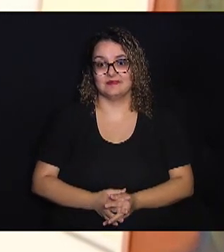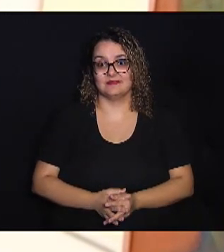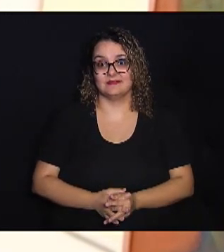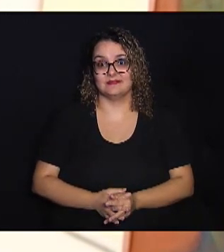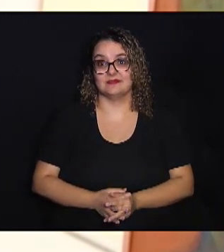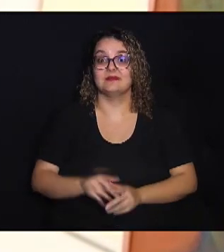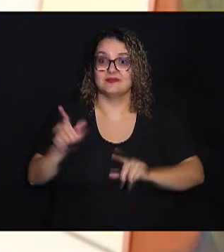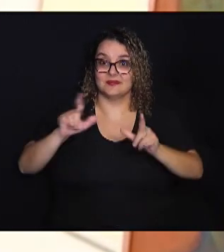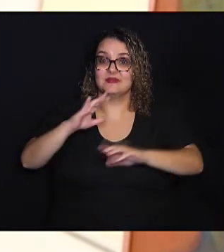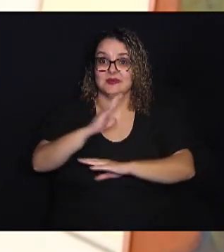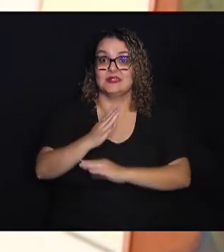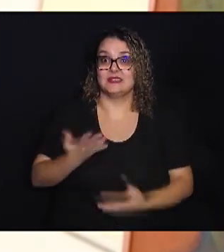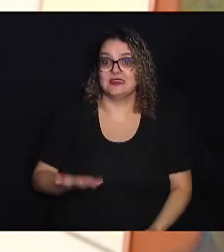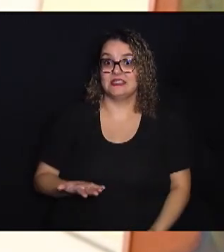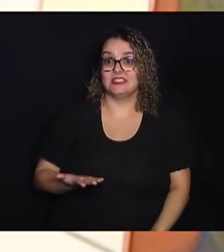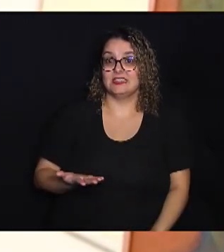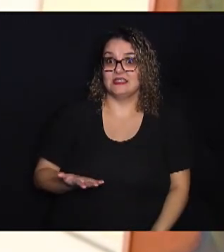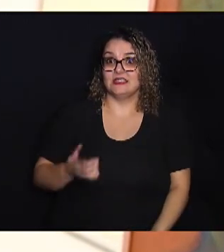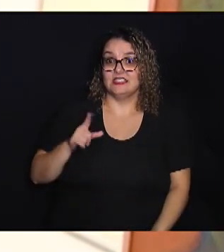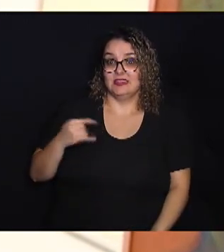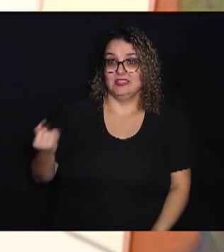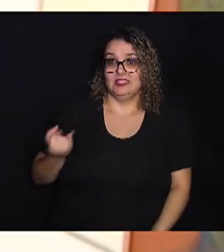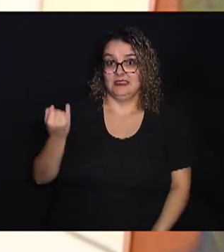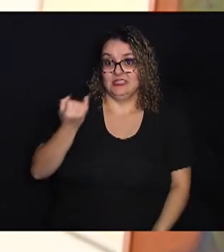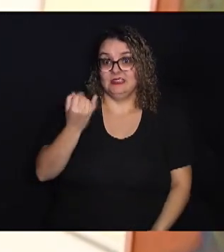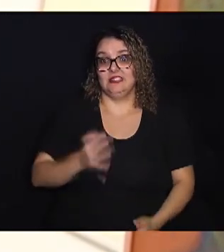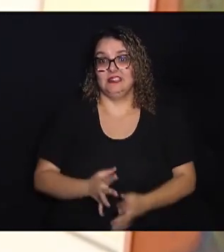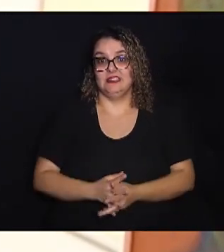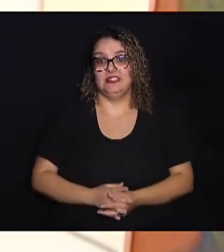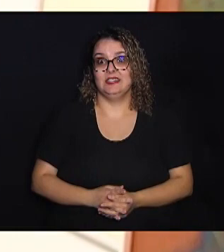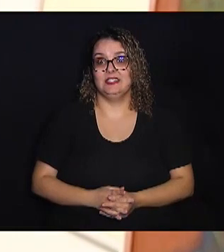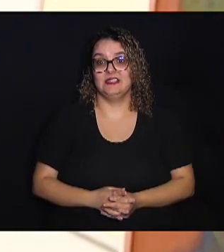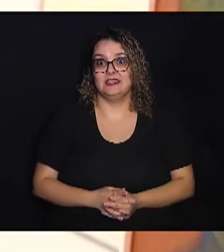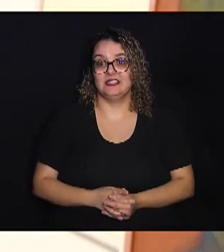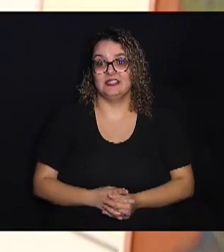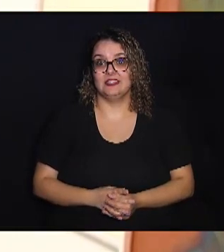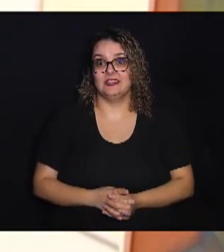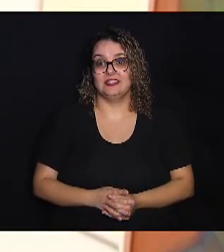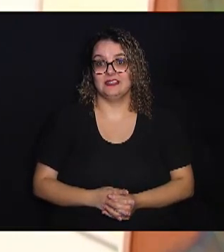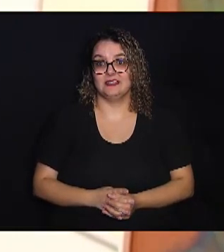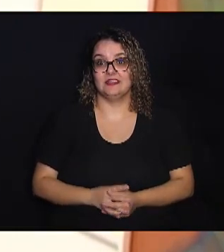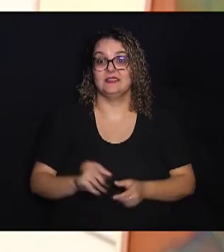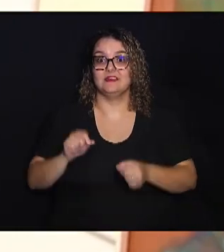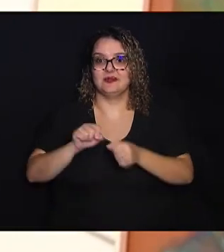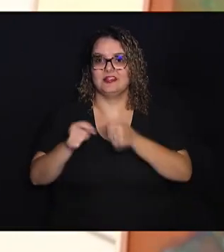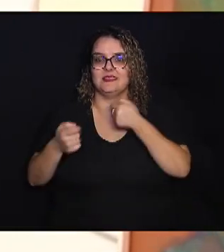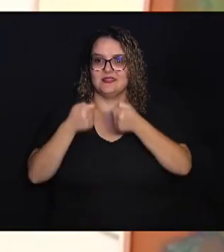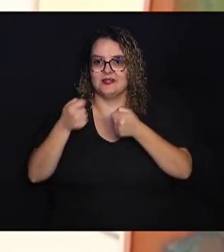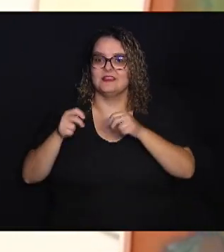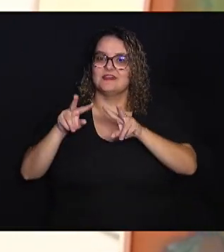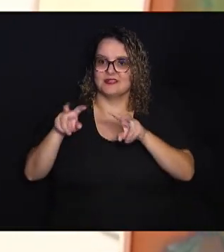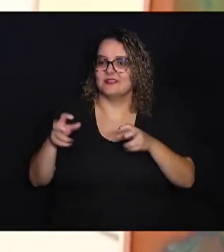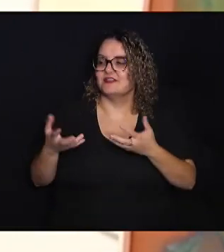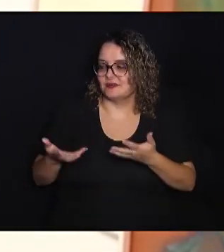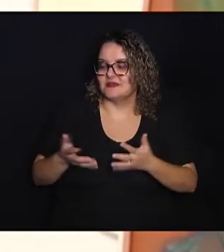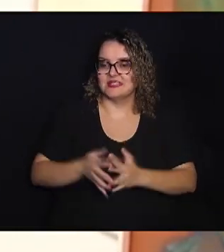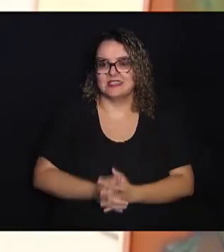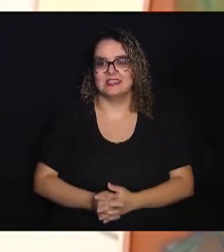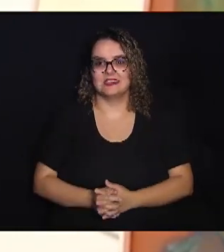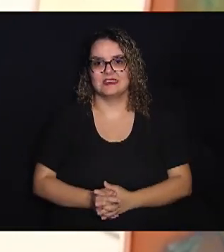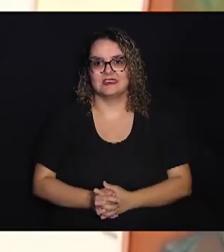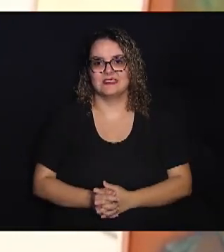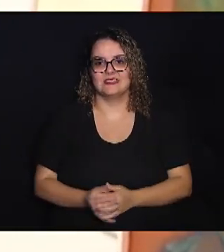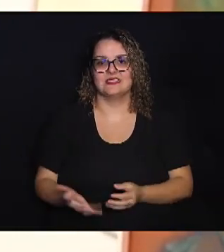da TV Câmara. É muito importante você fazer essa reportagem sobre esse assunto, sobre